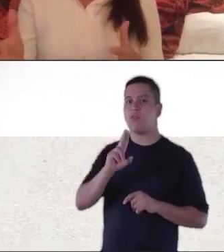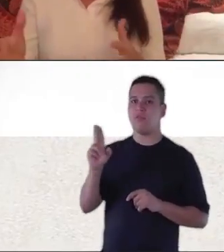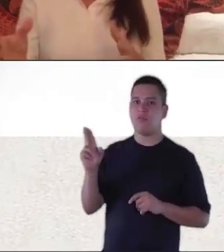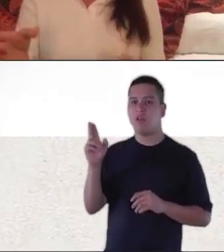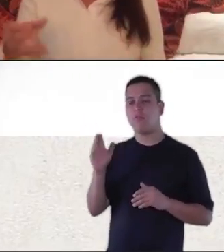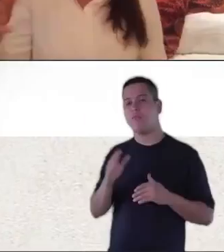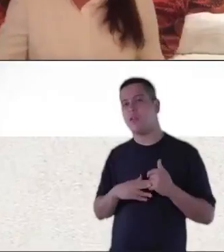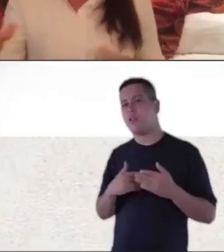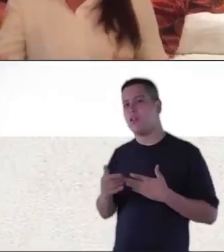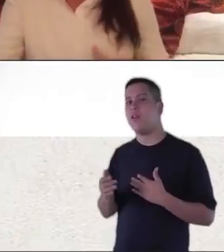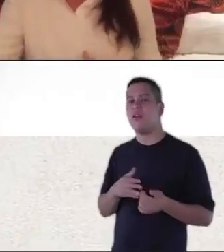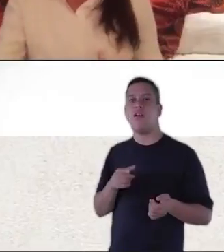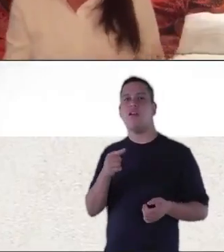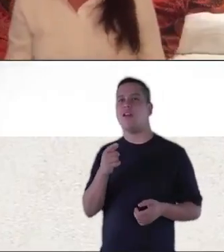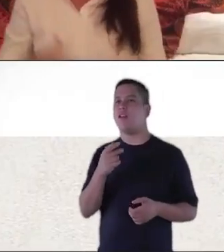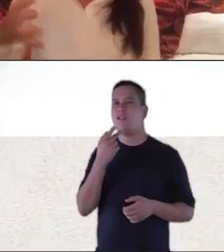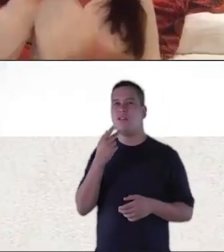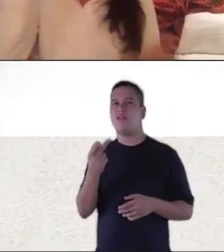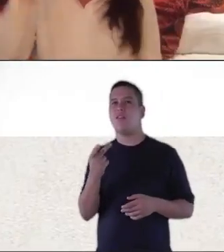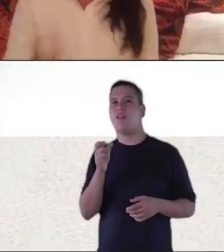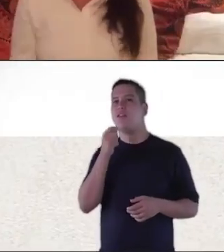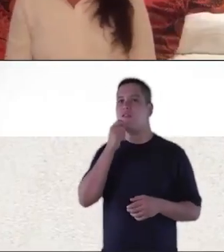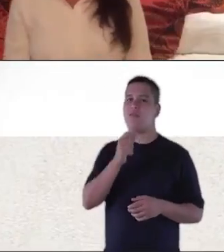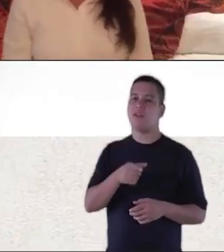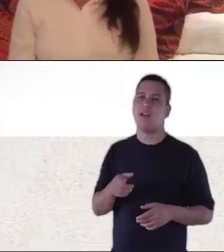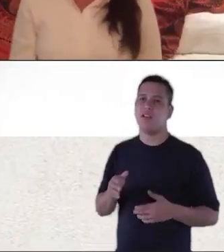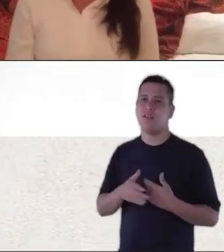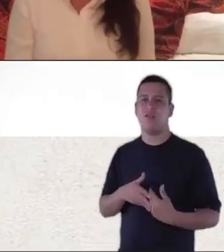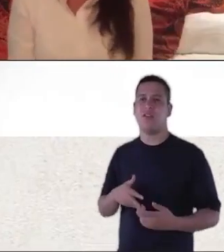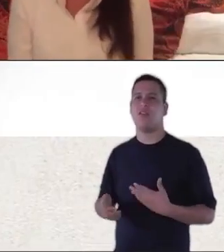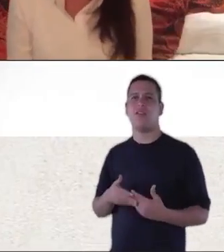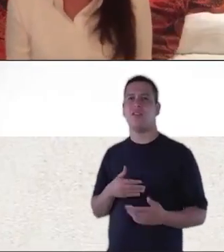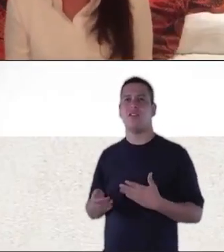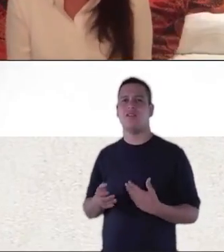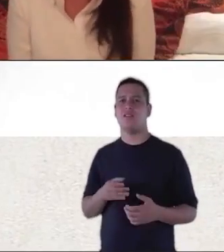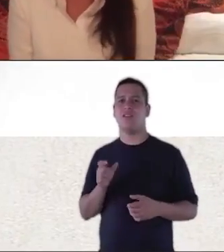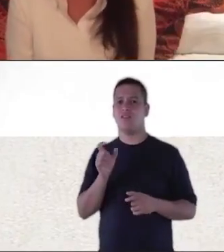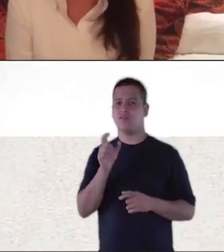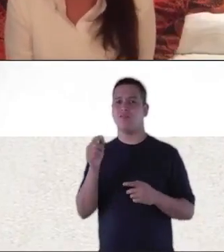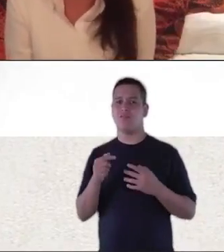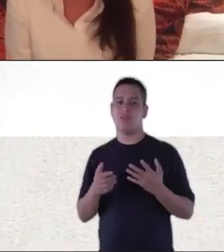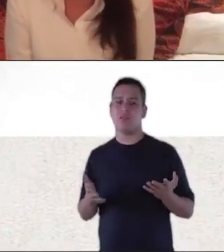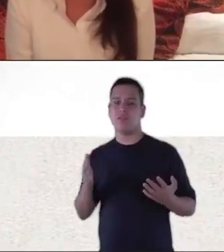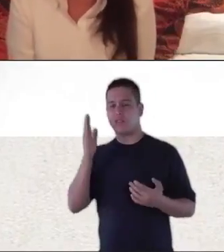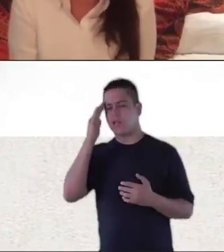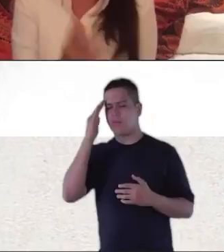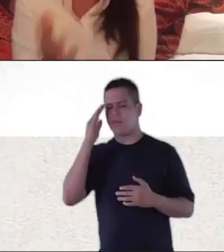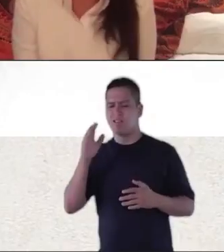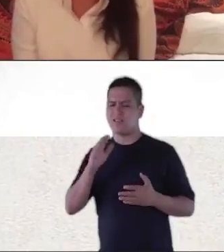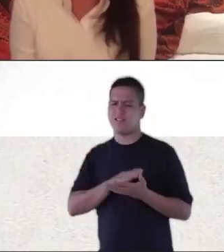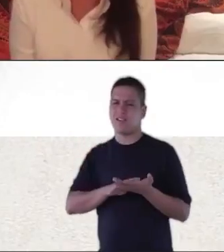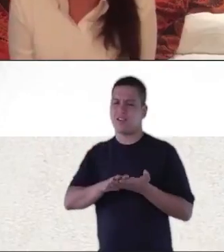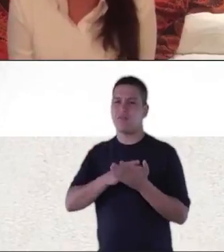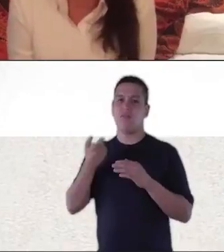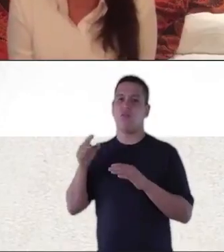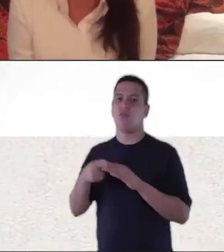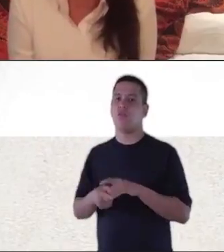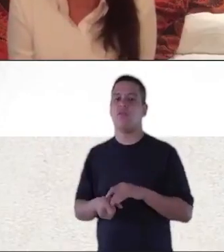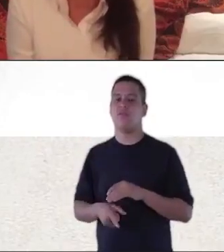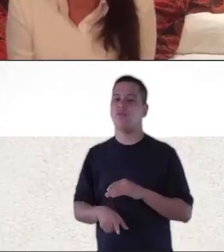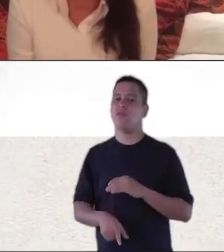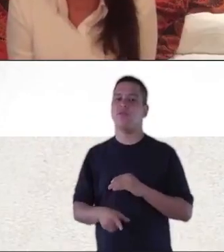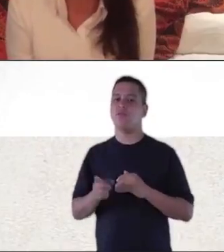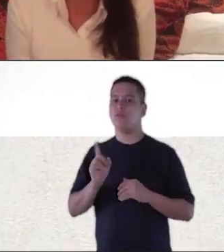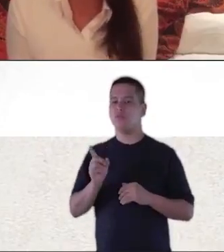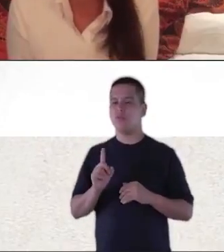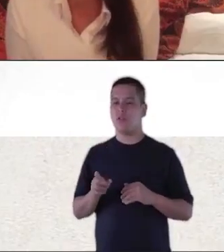aqui eu não faria essa piada agora. Sei lá, qualquer coisa assim. Mas nada tão fundamental assim, não. O livro Não, é não, só ela dele, tá,